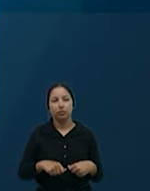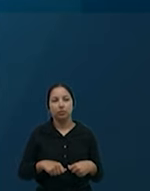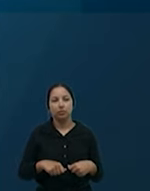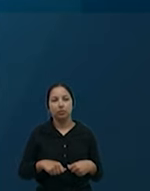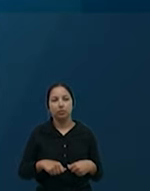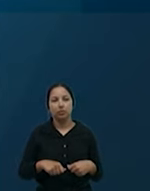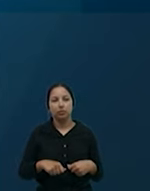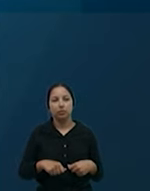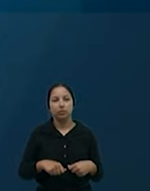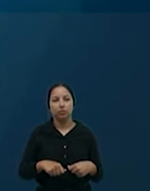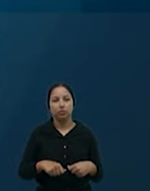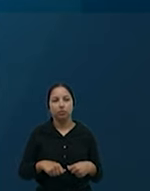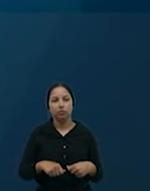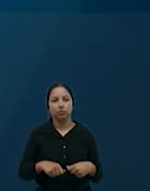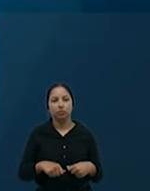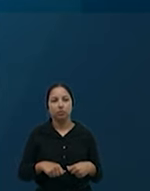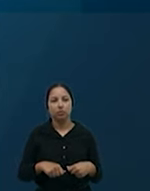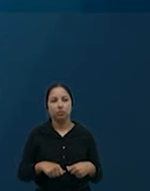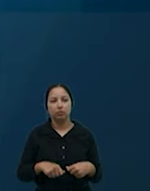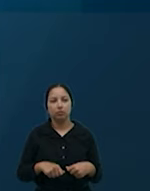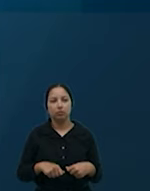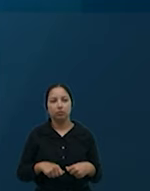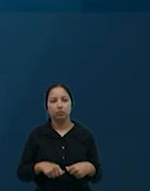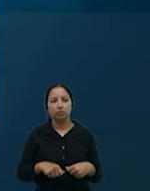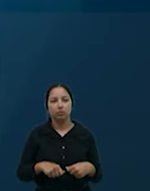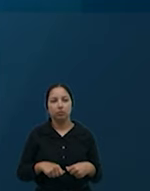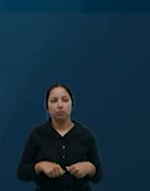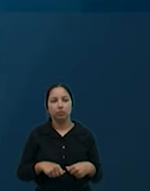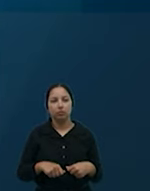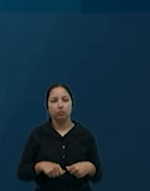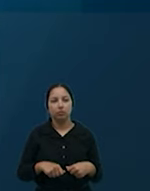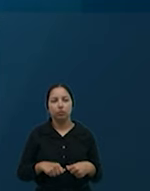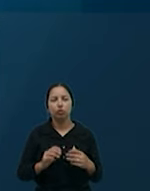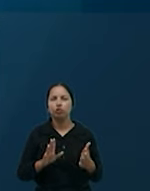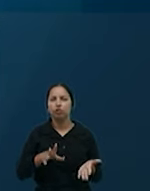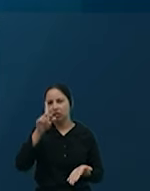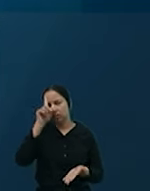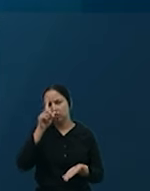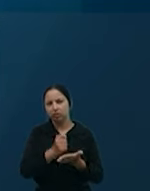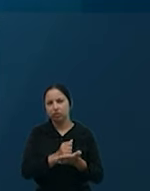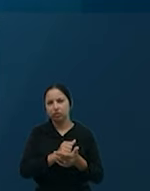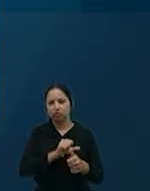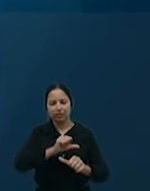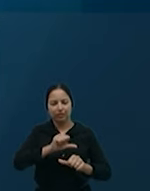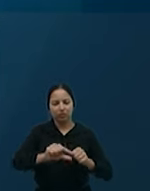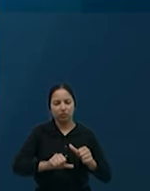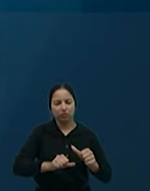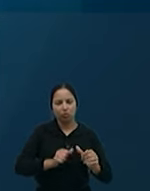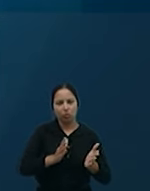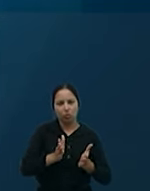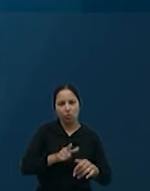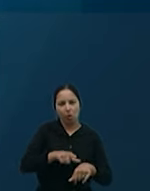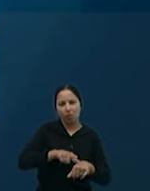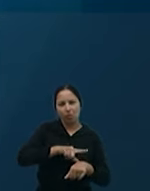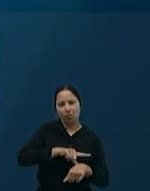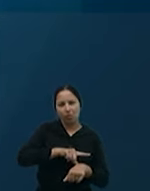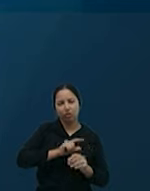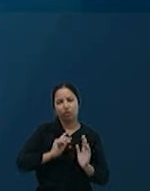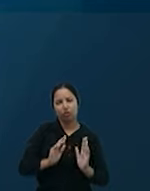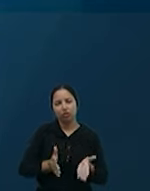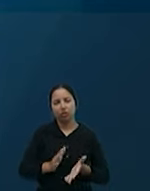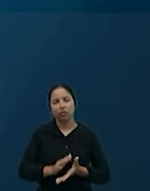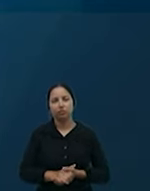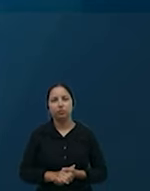já está fixando essa reparação pela demora. Ele, necessariamente, porque se nós,